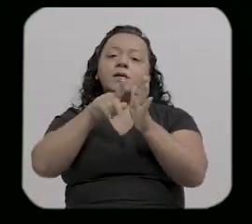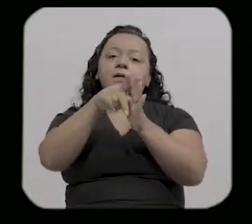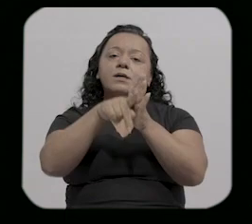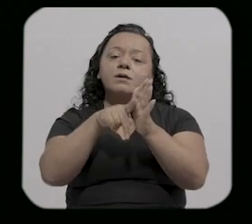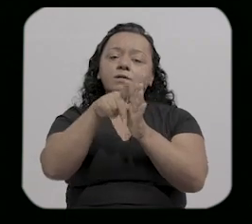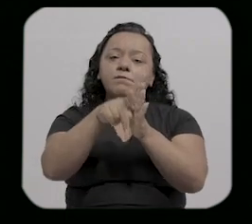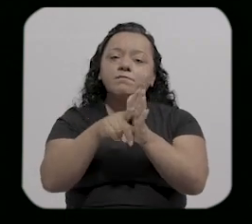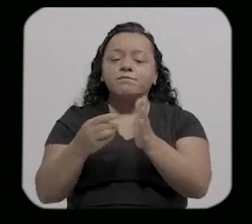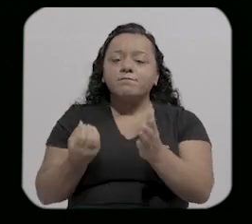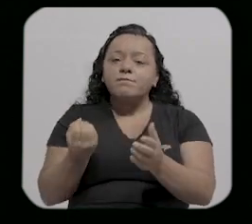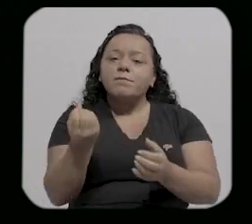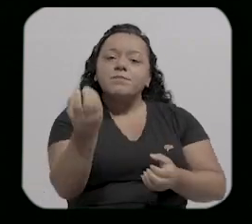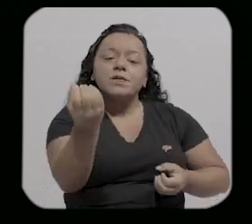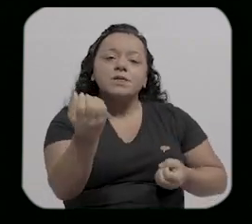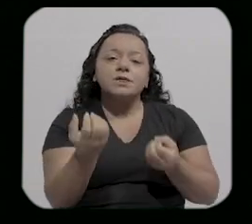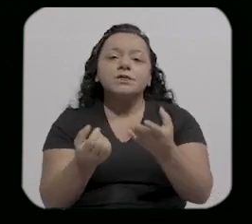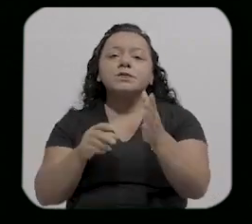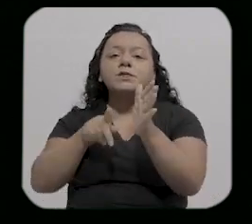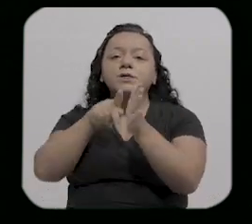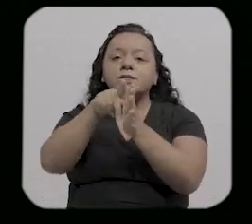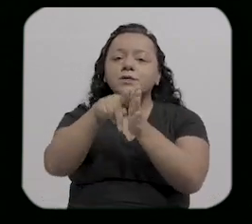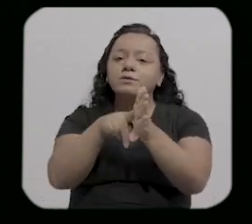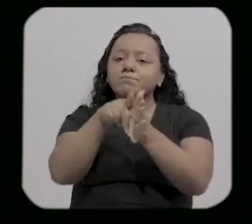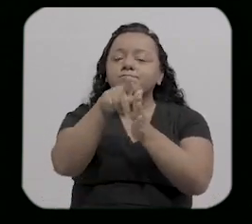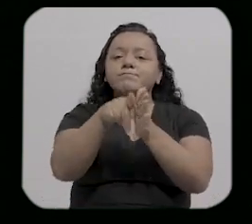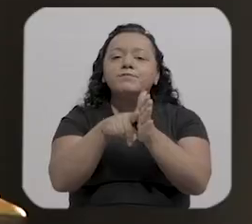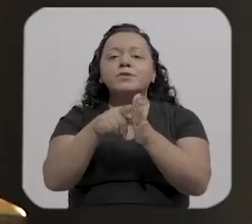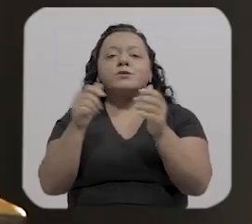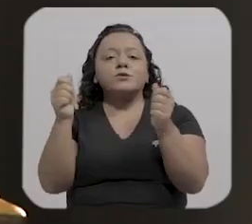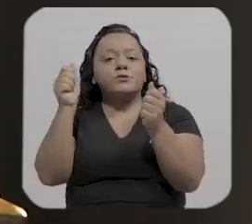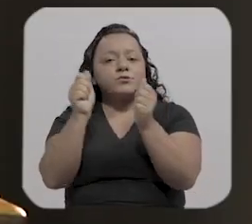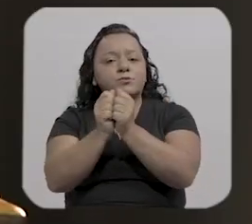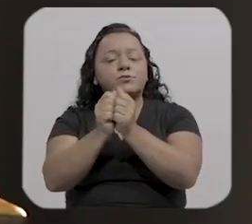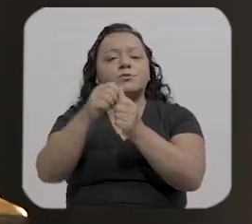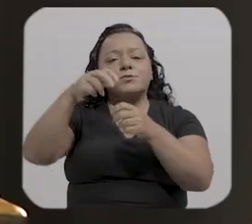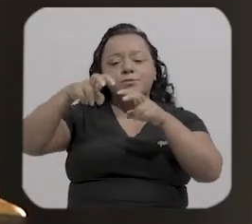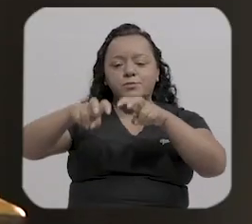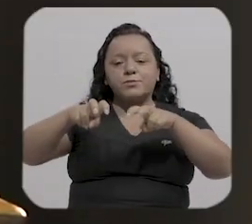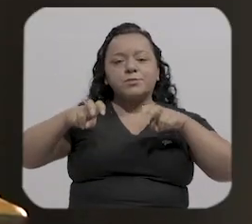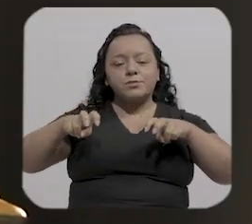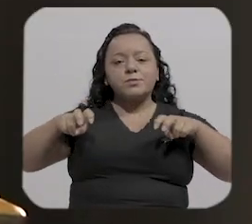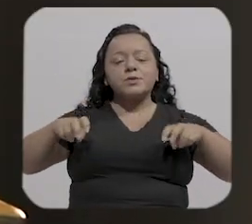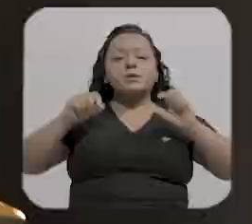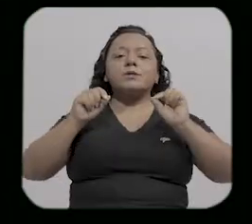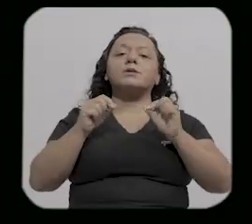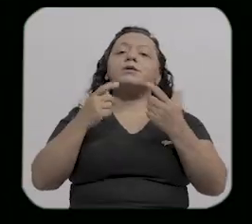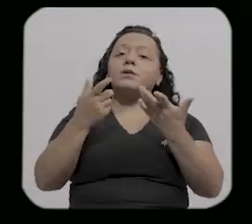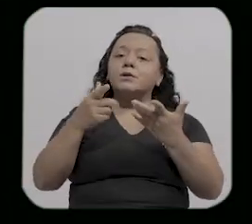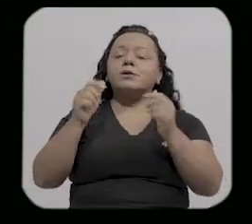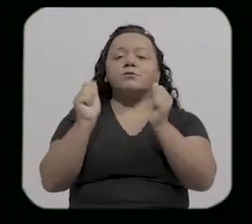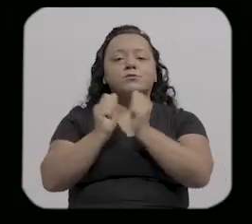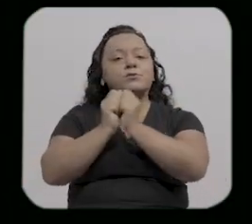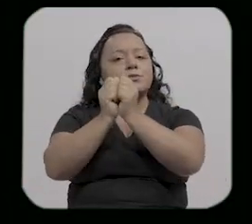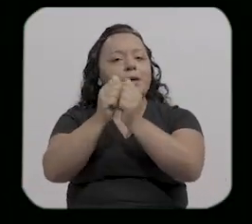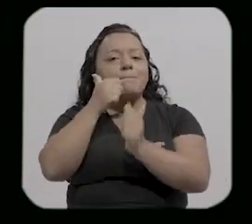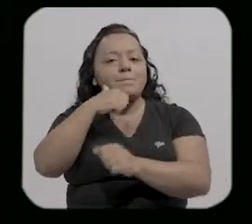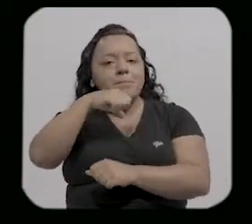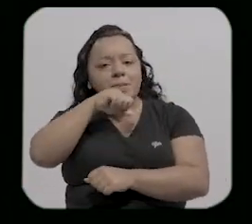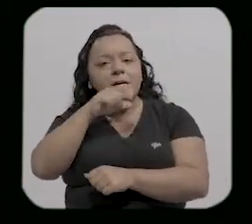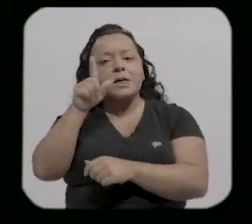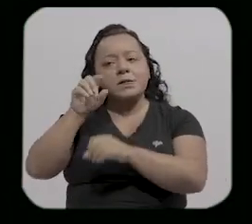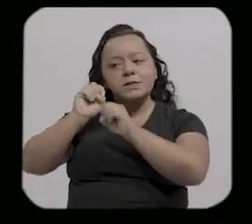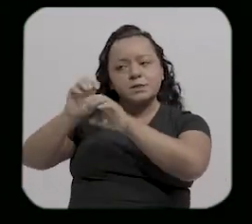Ferro como um viajante. Dentro do trem, com seu pai ferroviário, a sua mãe dando aula, né, nos